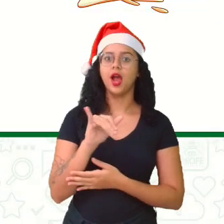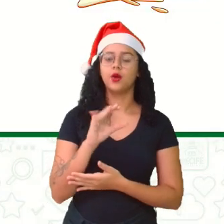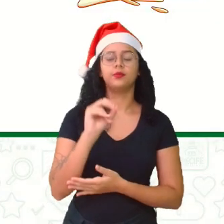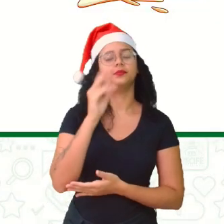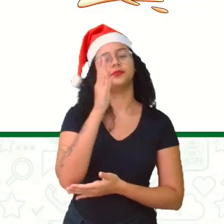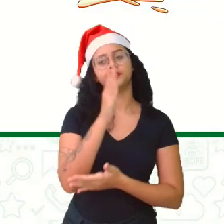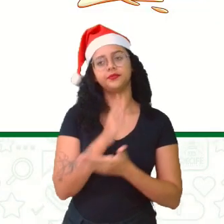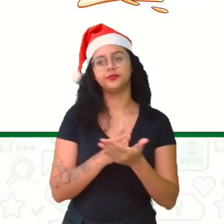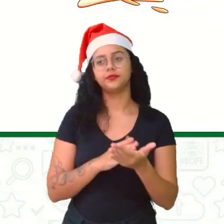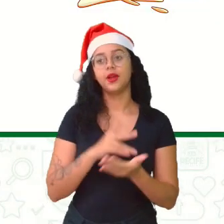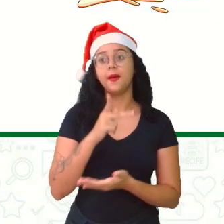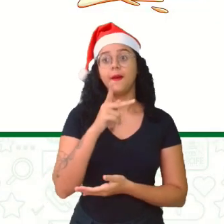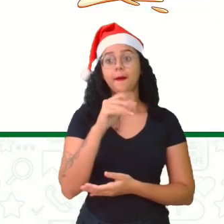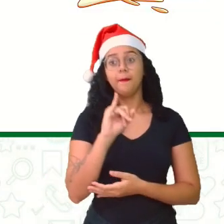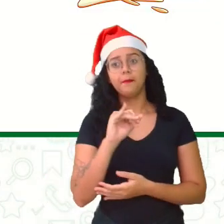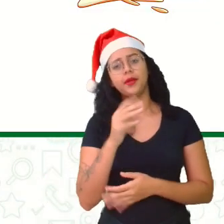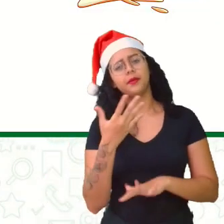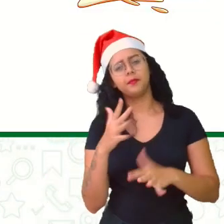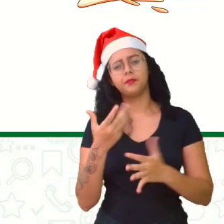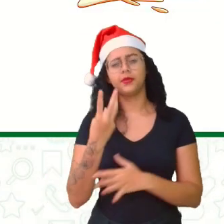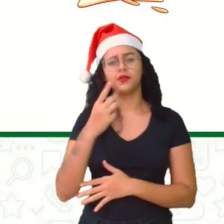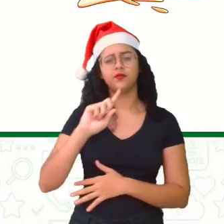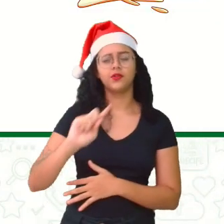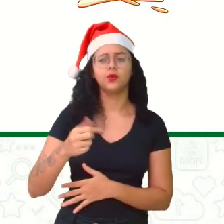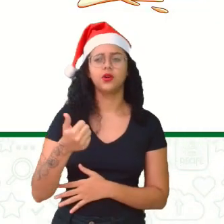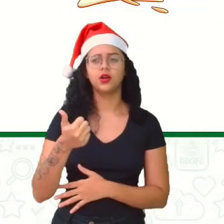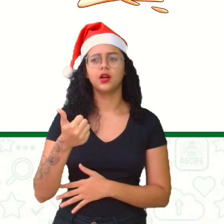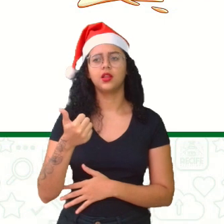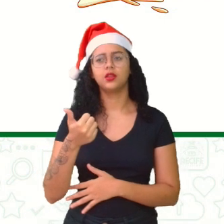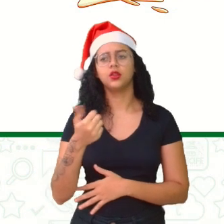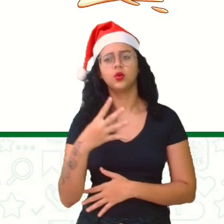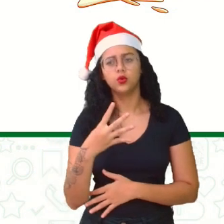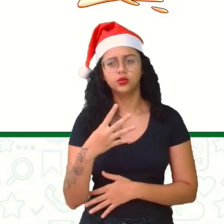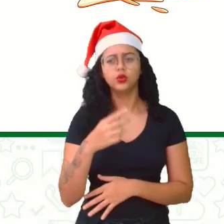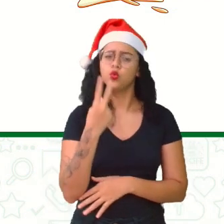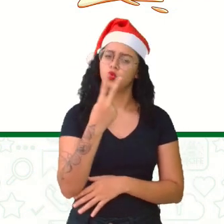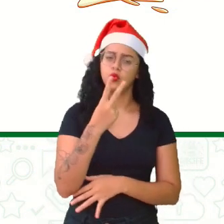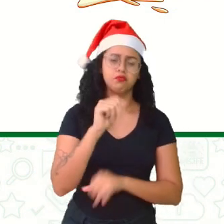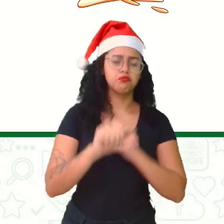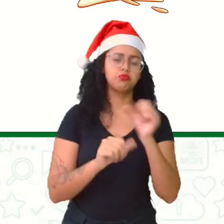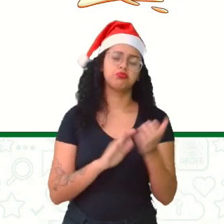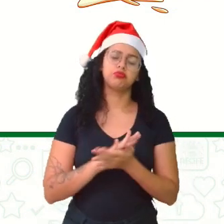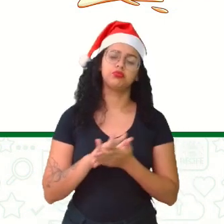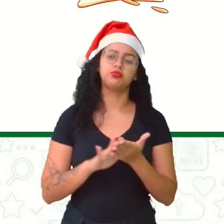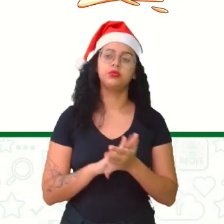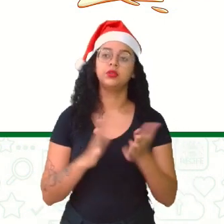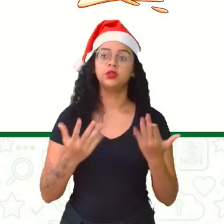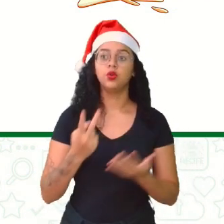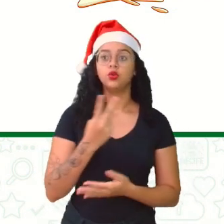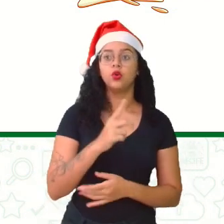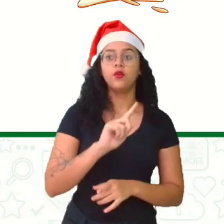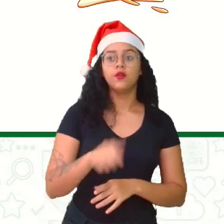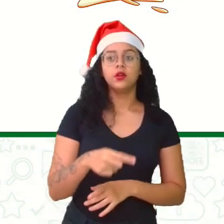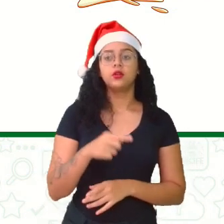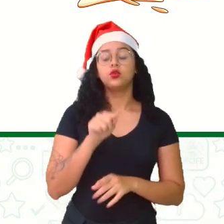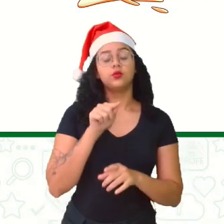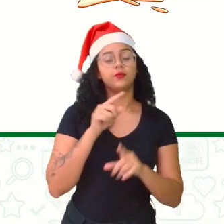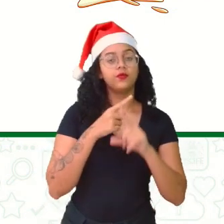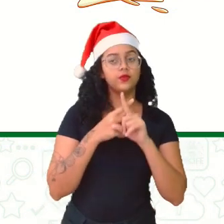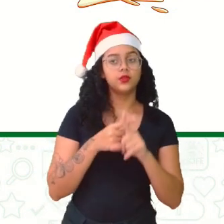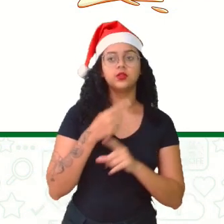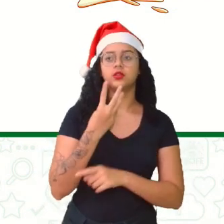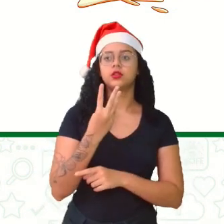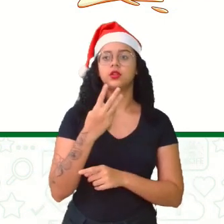que é aproximadamente 3,14. E o 2 é um número fixo que não altera nada. Então, fica 2 vezes 3,14 vezes